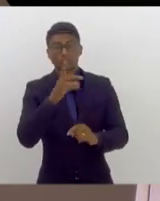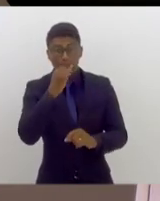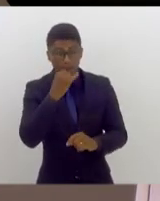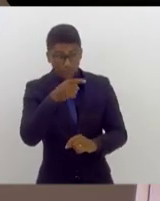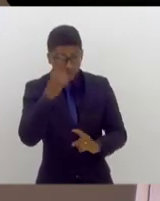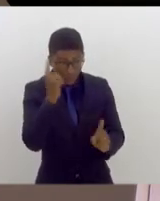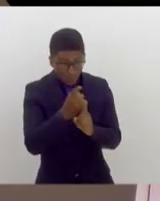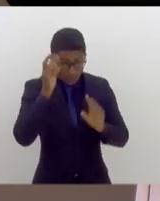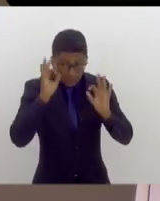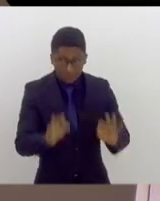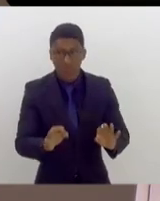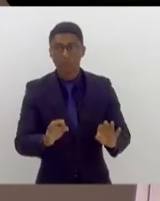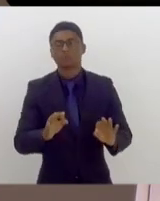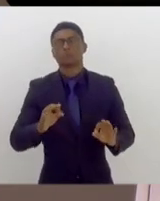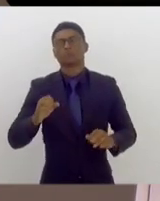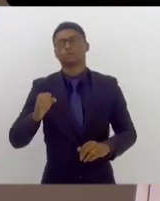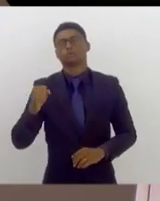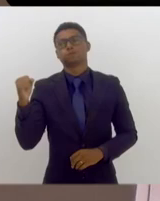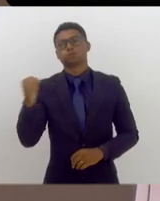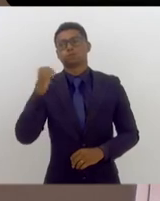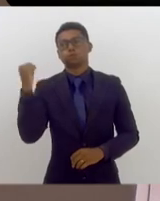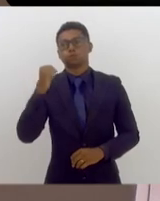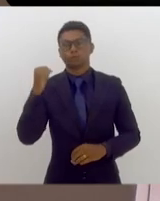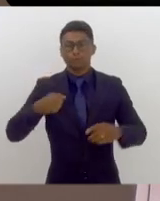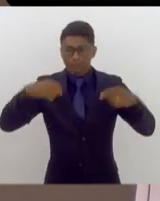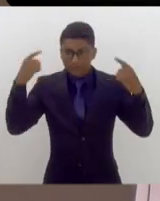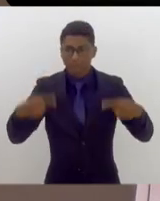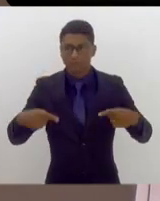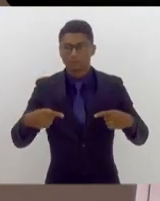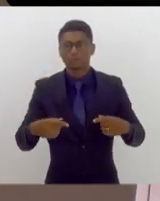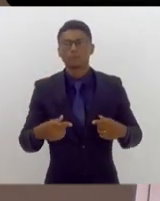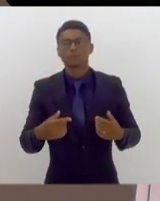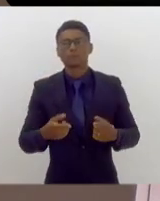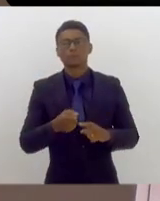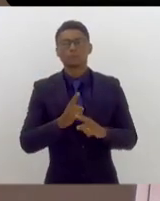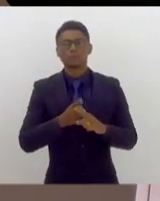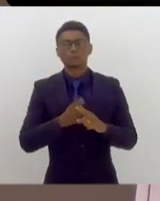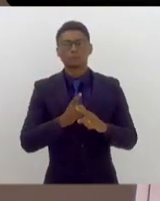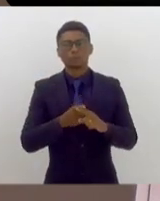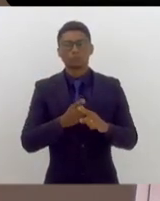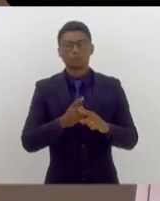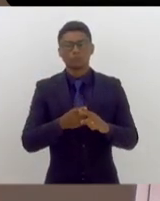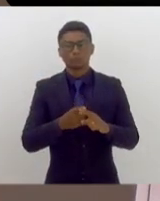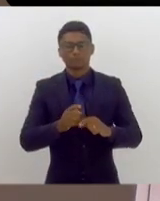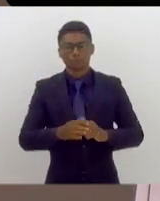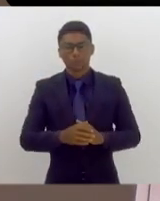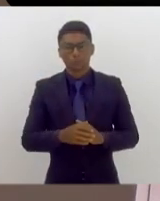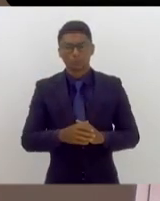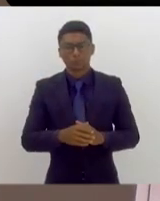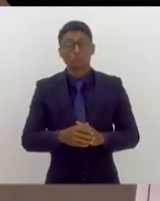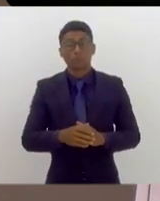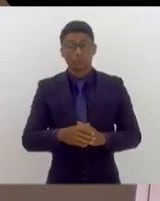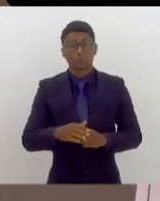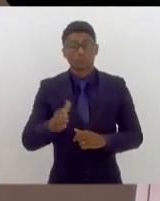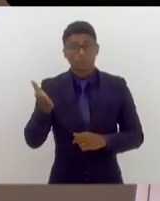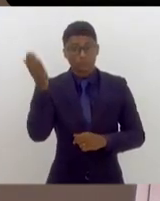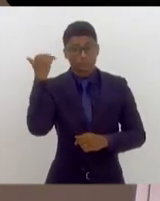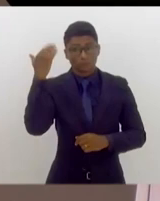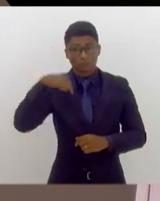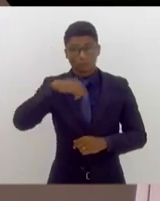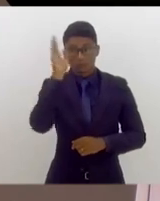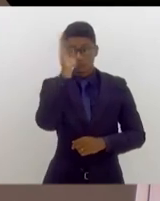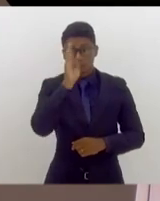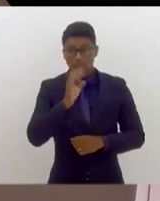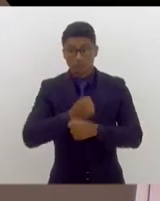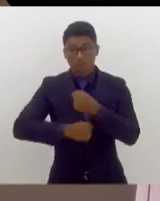e um desafio para a gente enfrentar, porque é a quebra de uma conquista realizada por este país nos